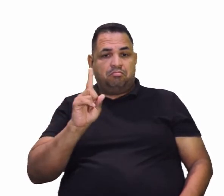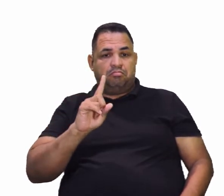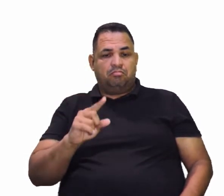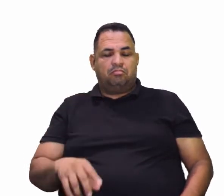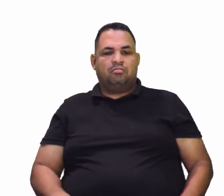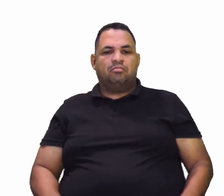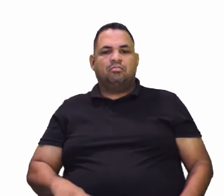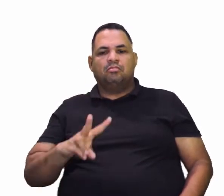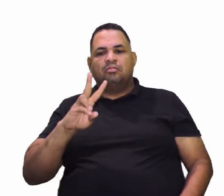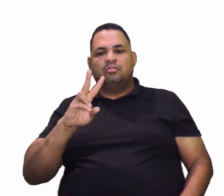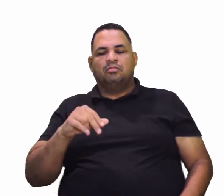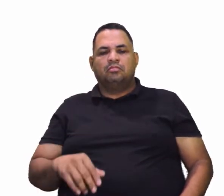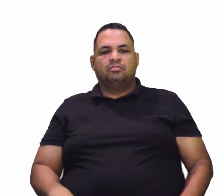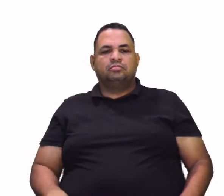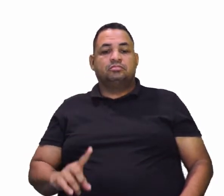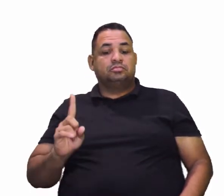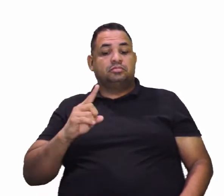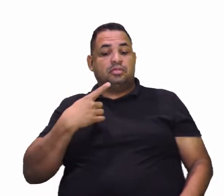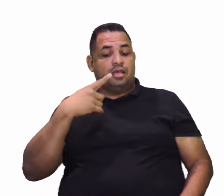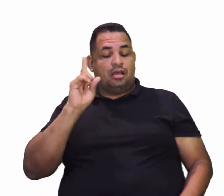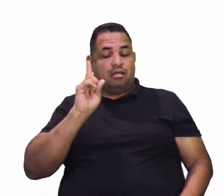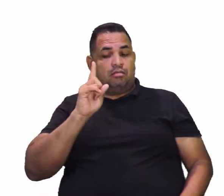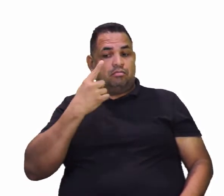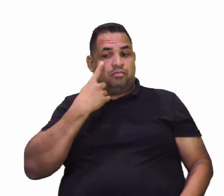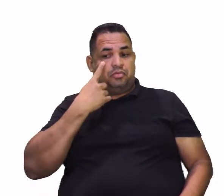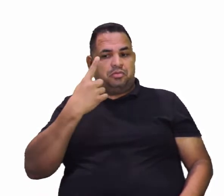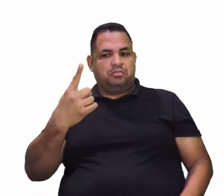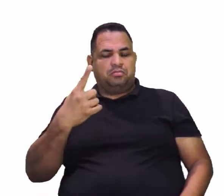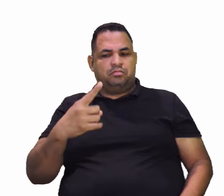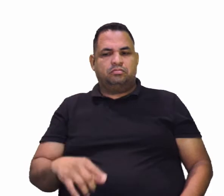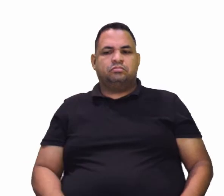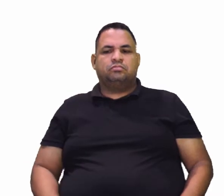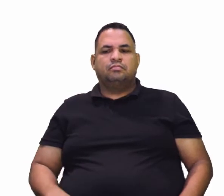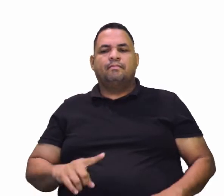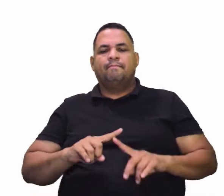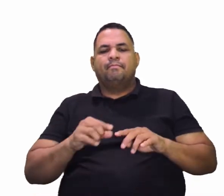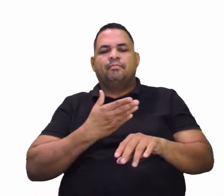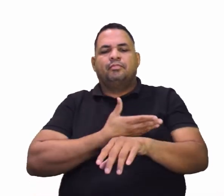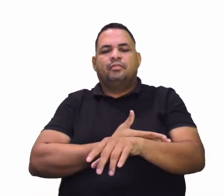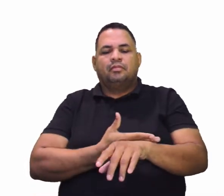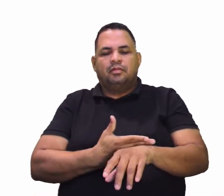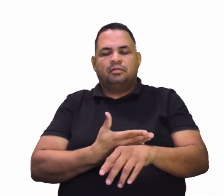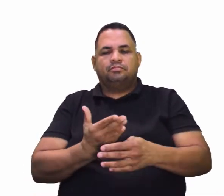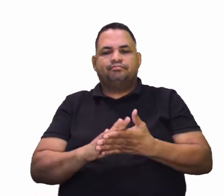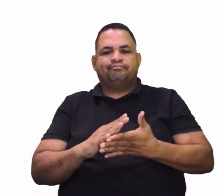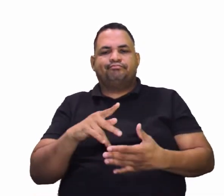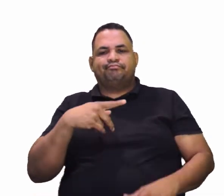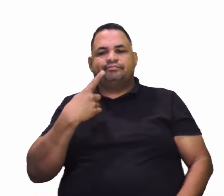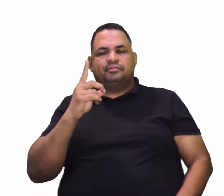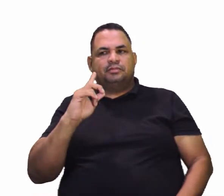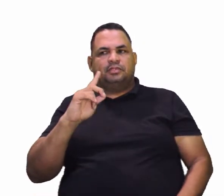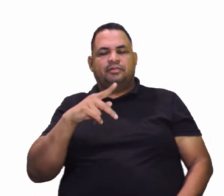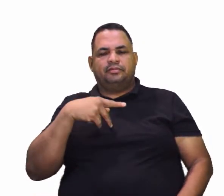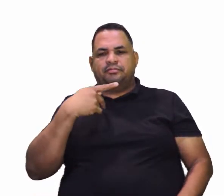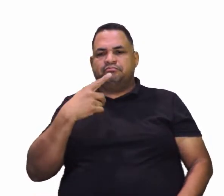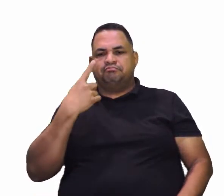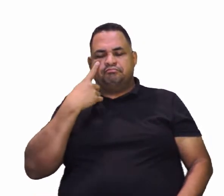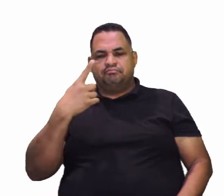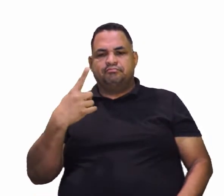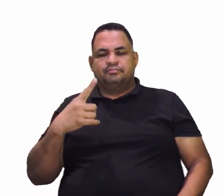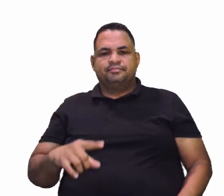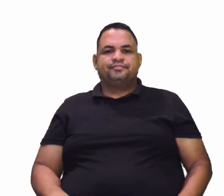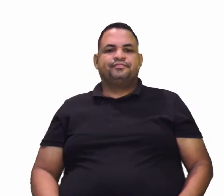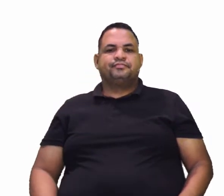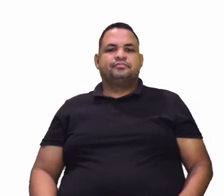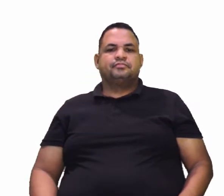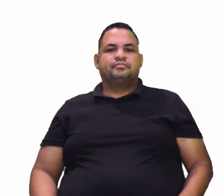não de verão, de inverno, não verão mesmo, tá? Mas eu costumo falar, eles não vão ver. Ok, mas como eu falei